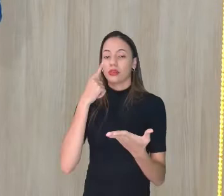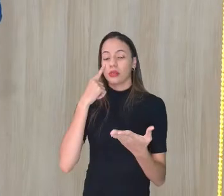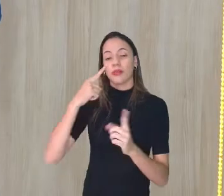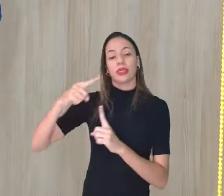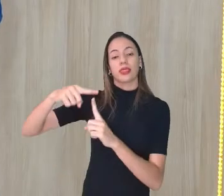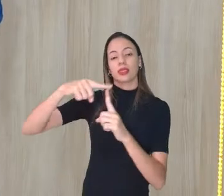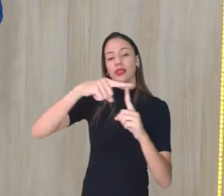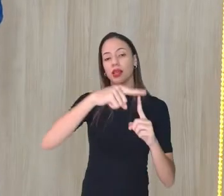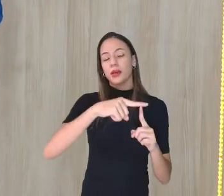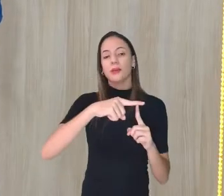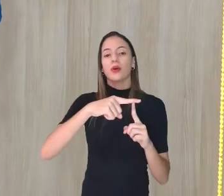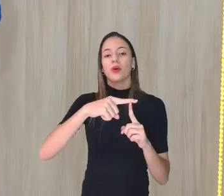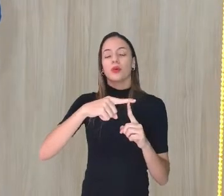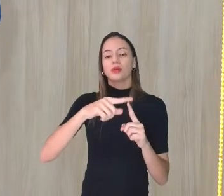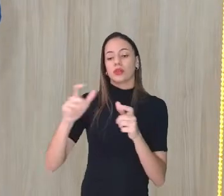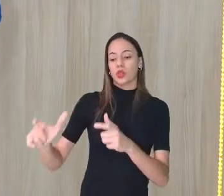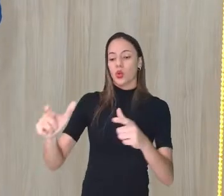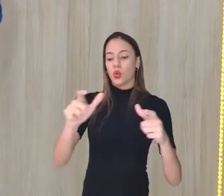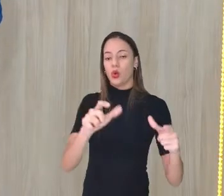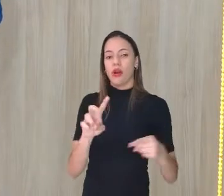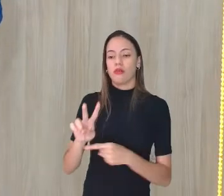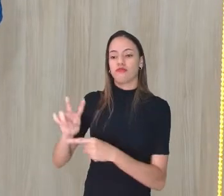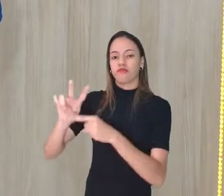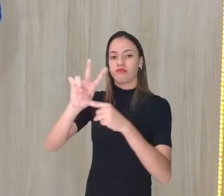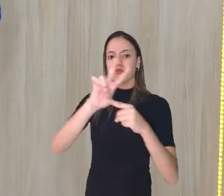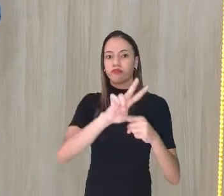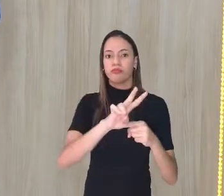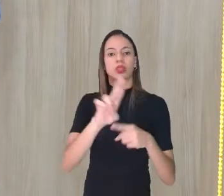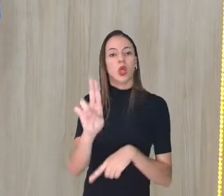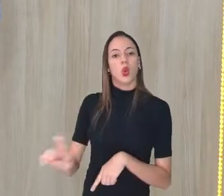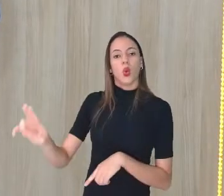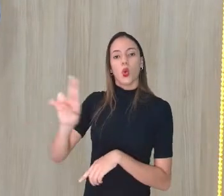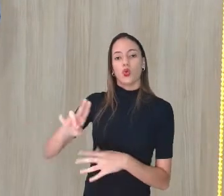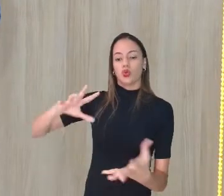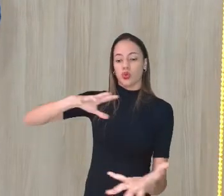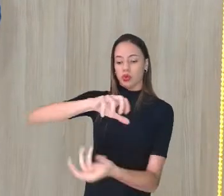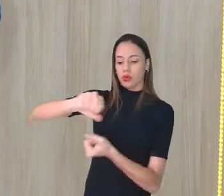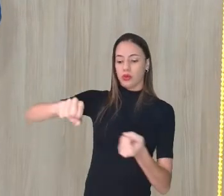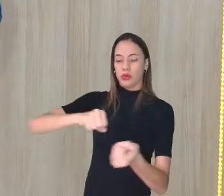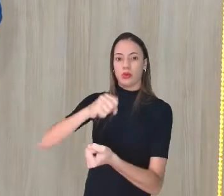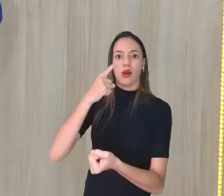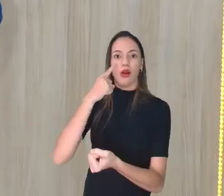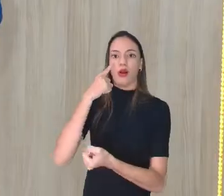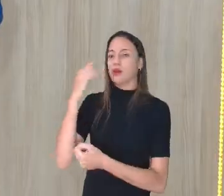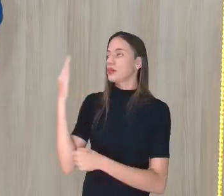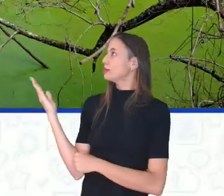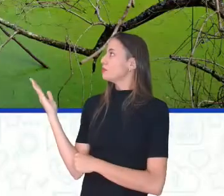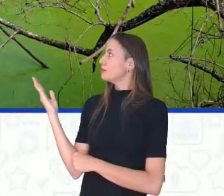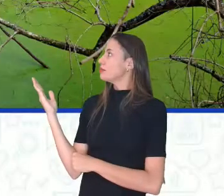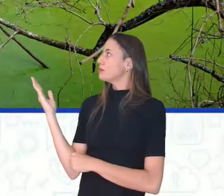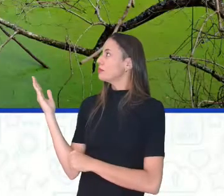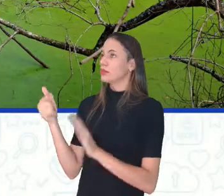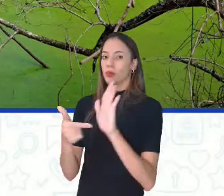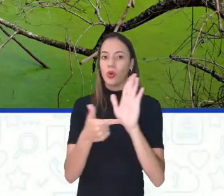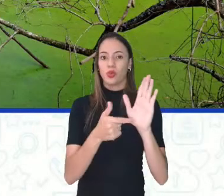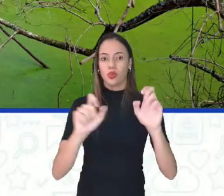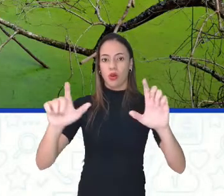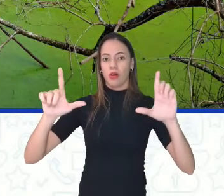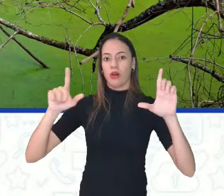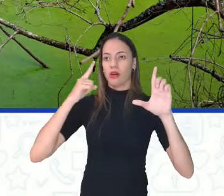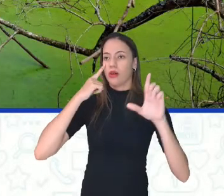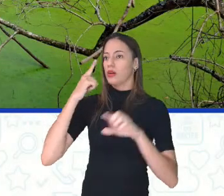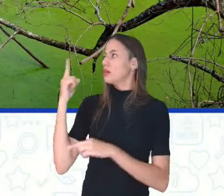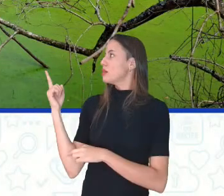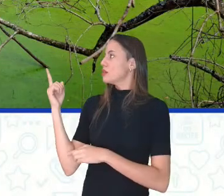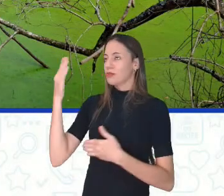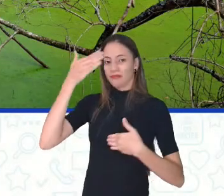de unidades de conservação de uso sustentável são esses aí, ó. Joga aí na tela, por gentileza. Ótimo,